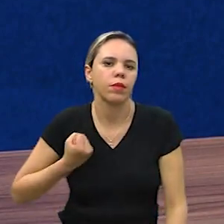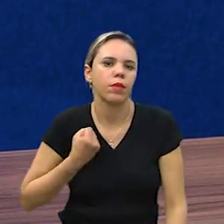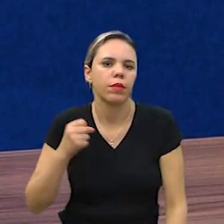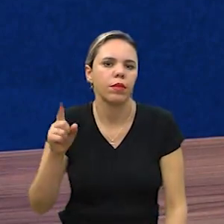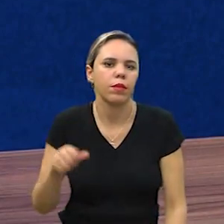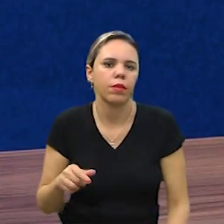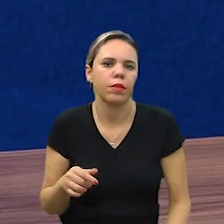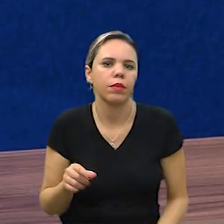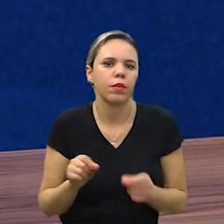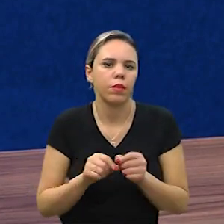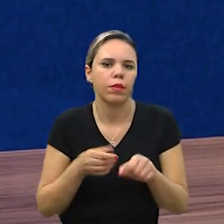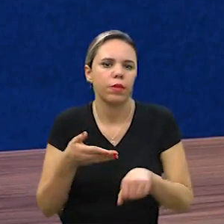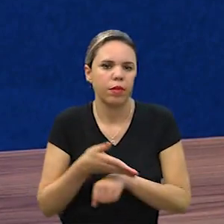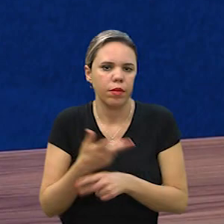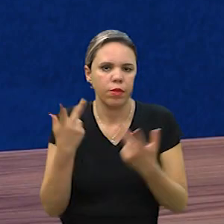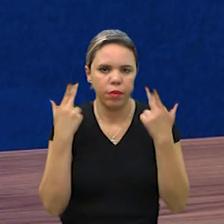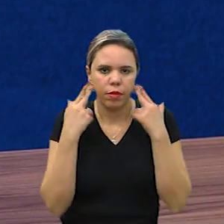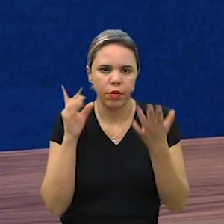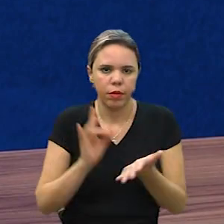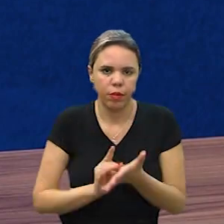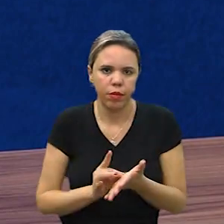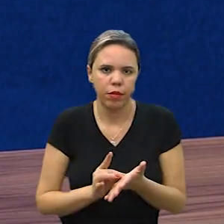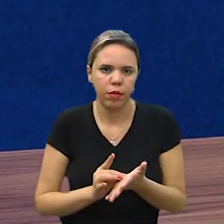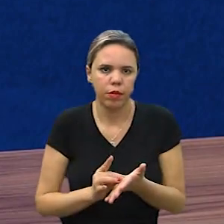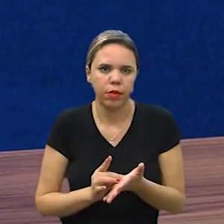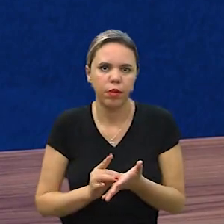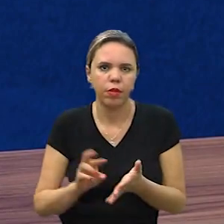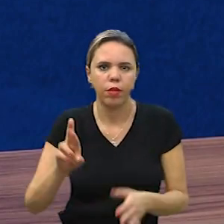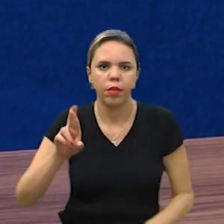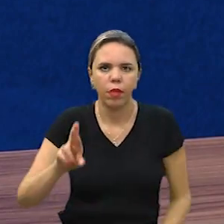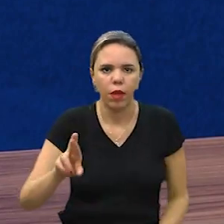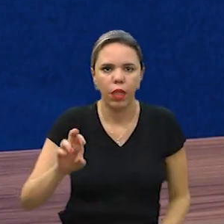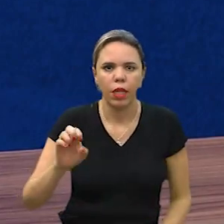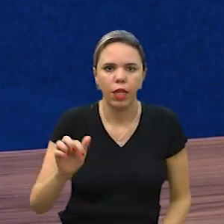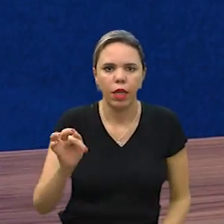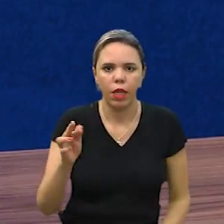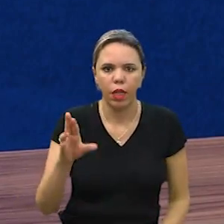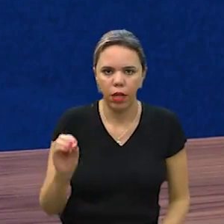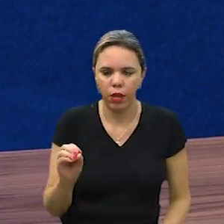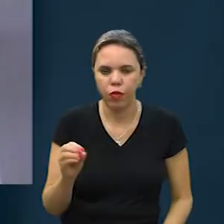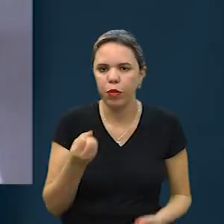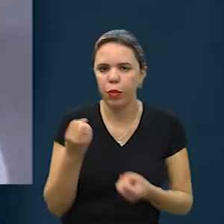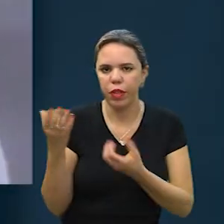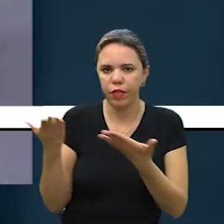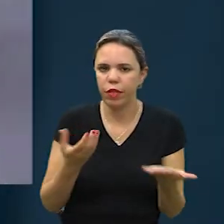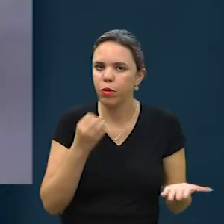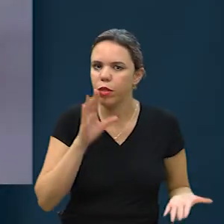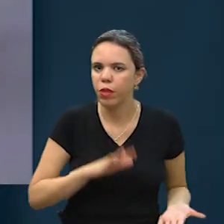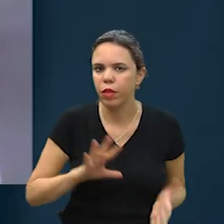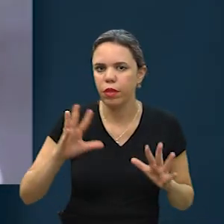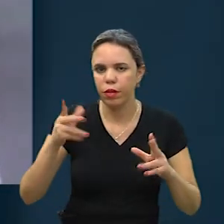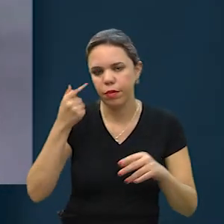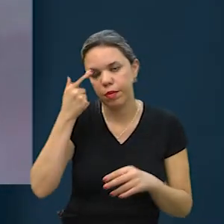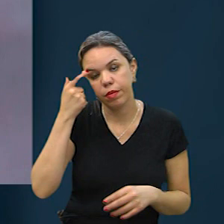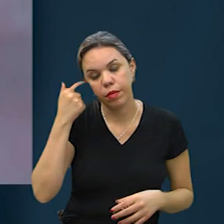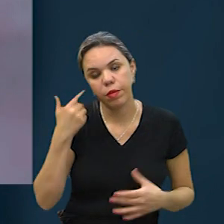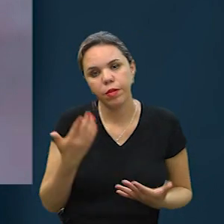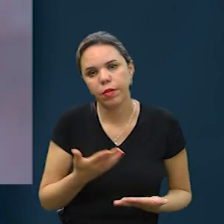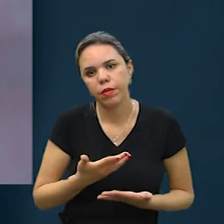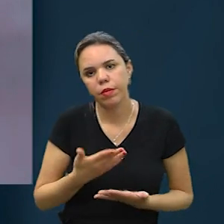Esses números fazem parte da realidade da Reafro? Seja bem-vindo. Boa tarde,